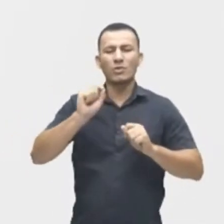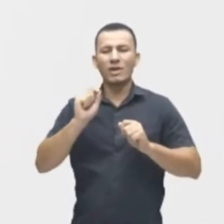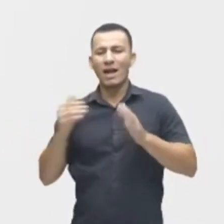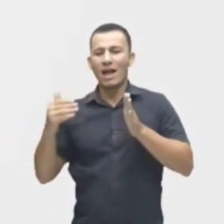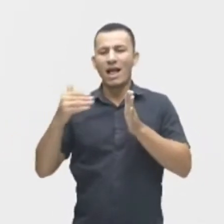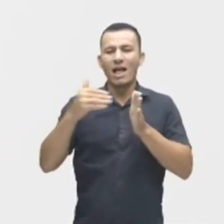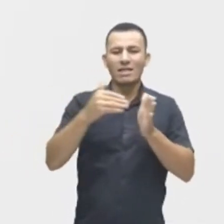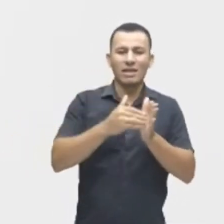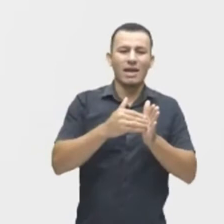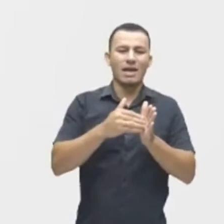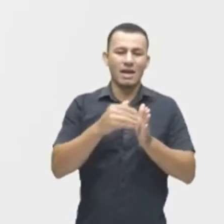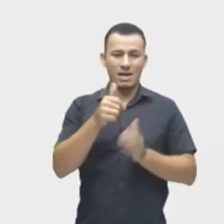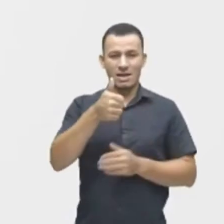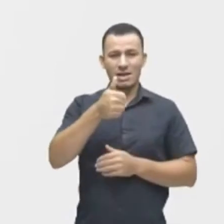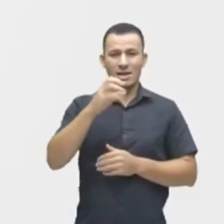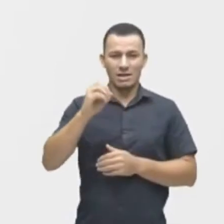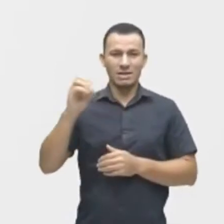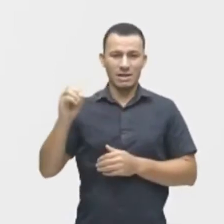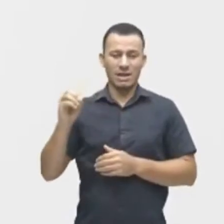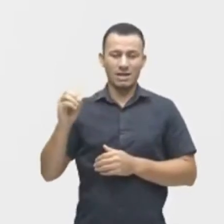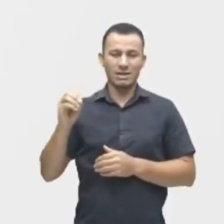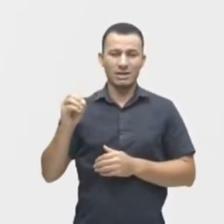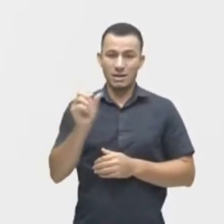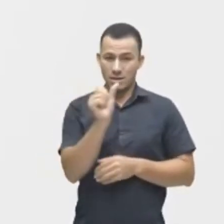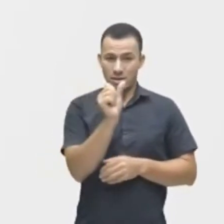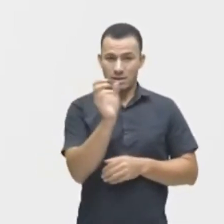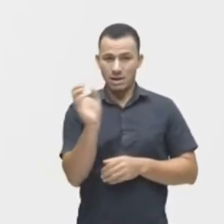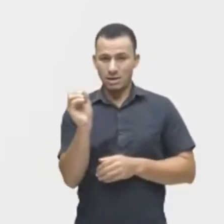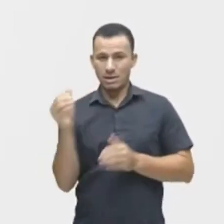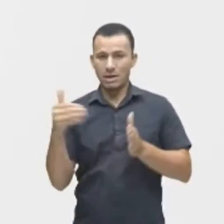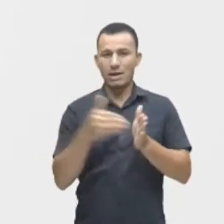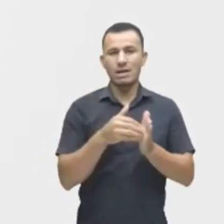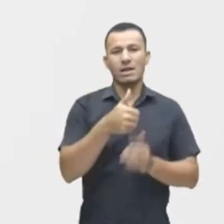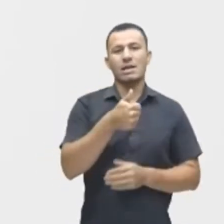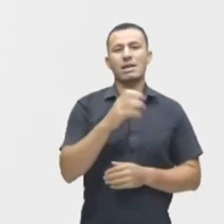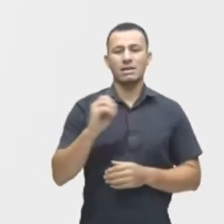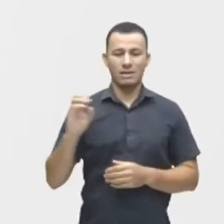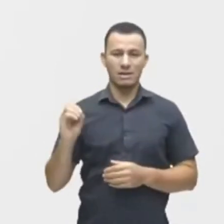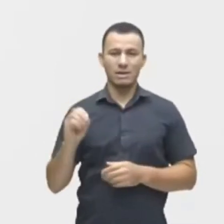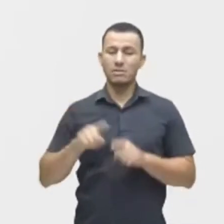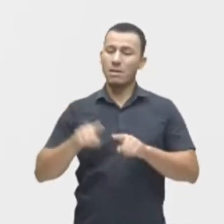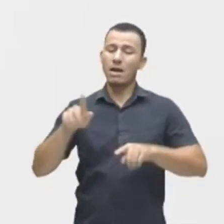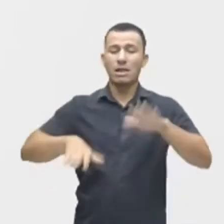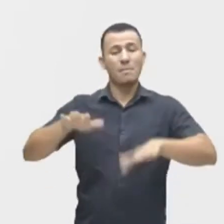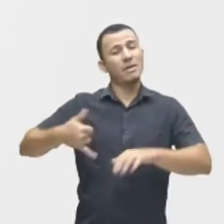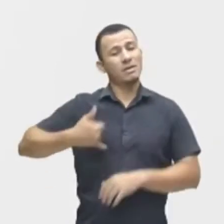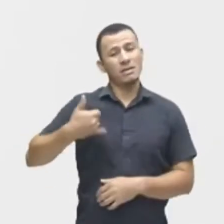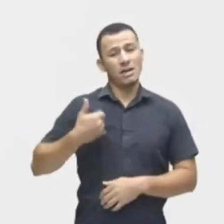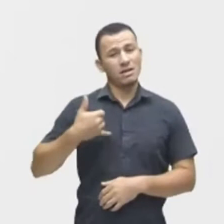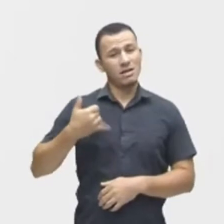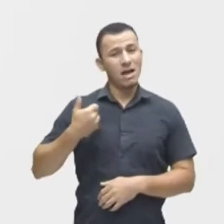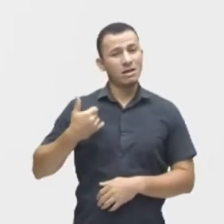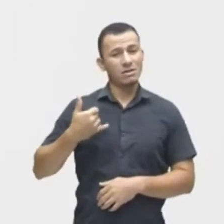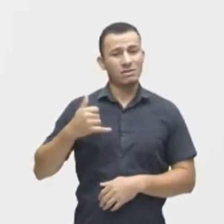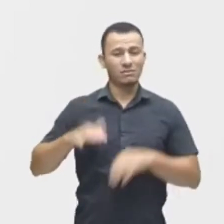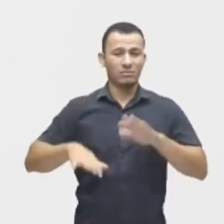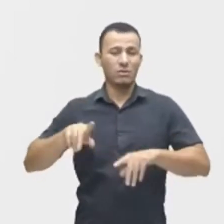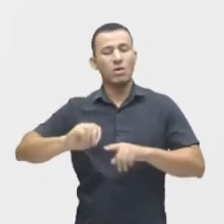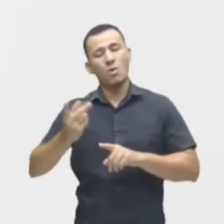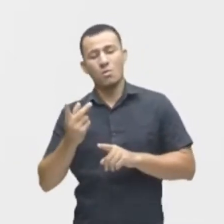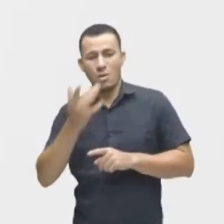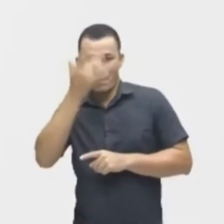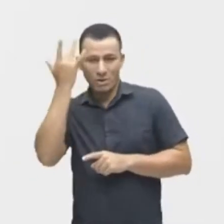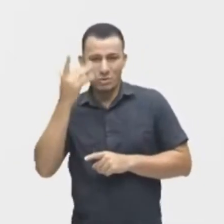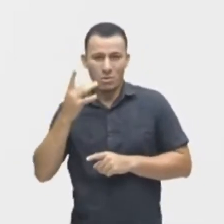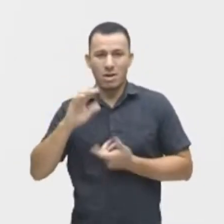a 100 batimentos por minuto, tá bom? Mas pode também variar com a idade ou com a atividade física